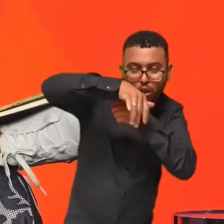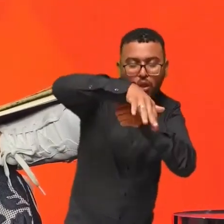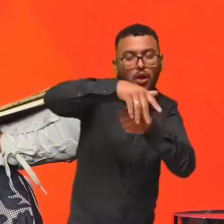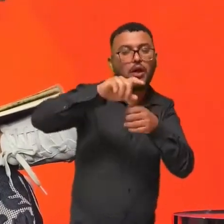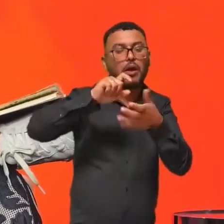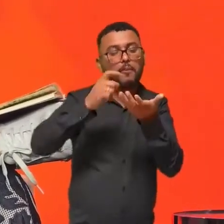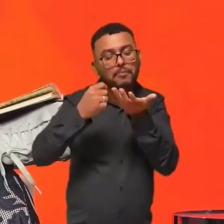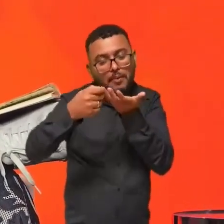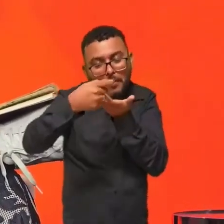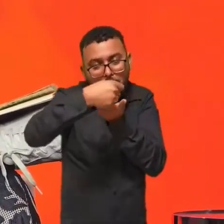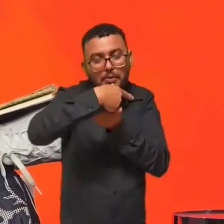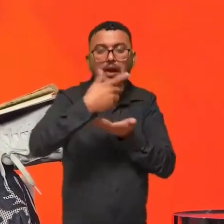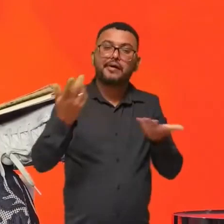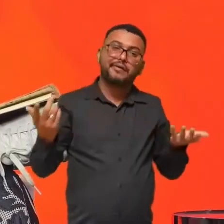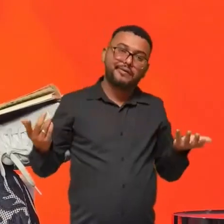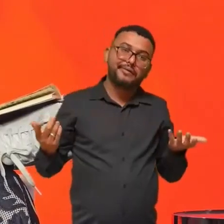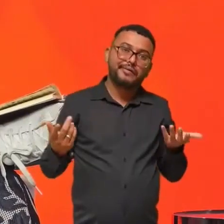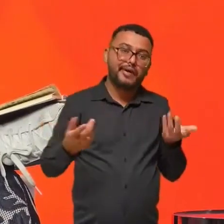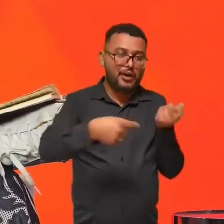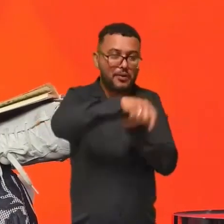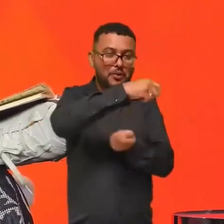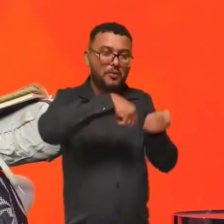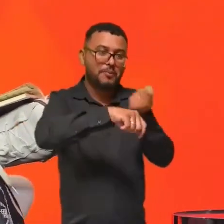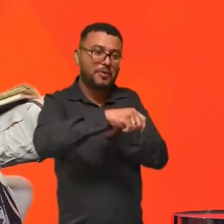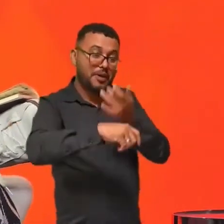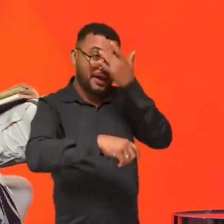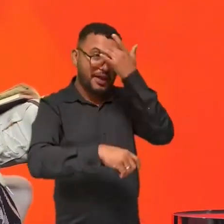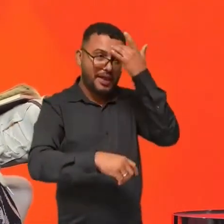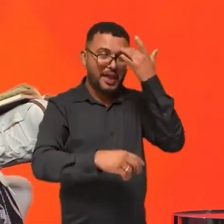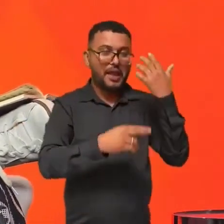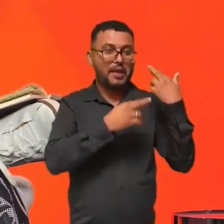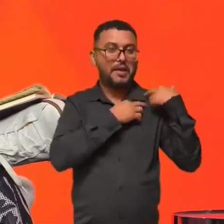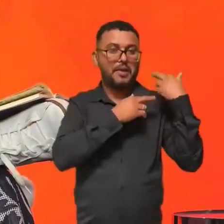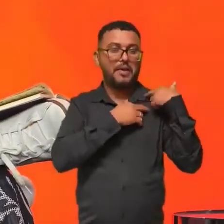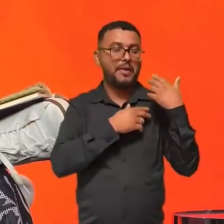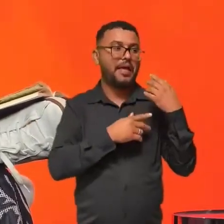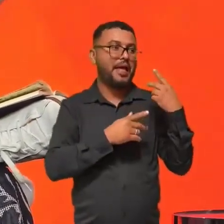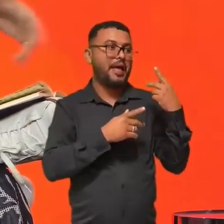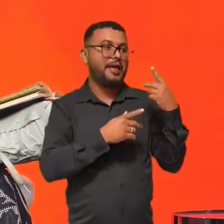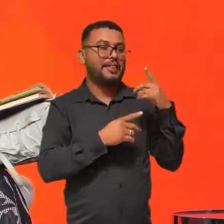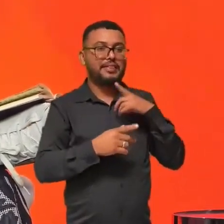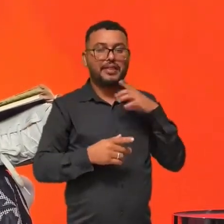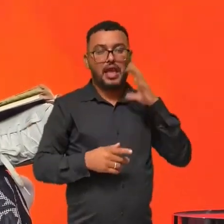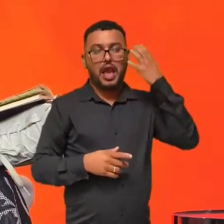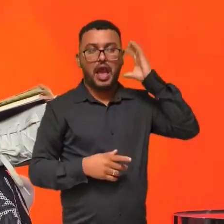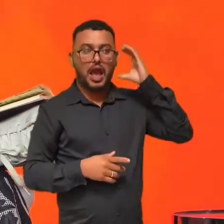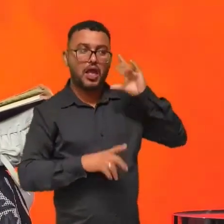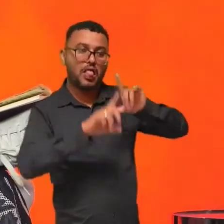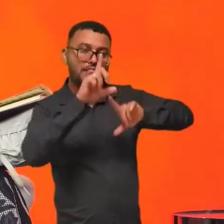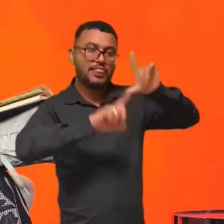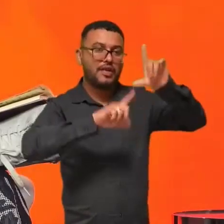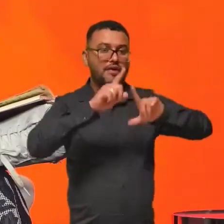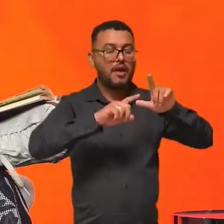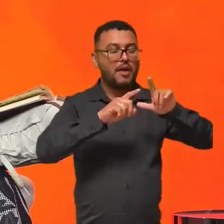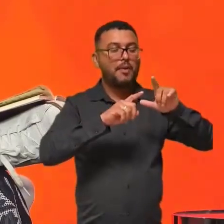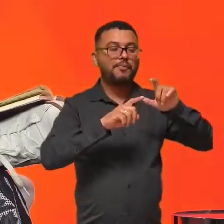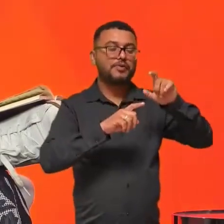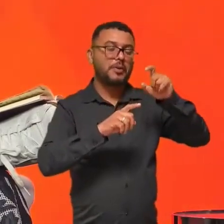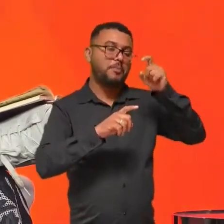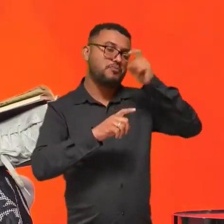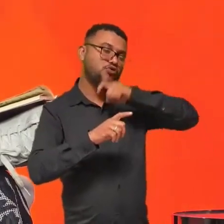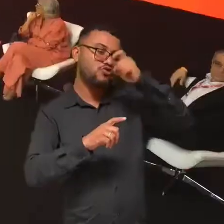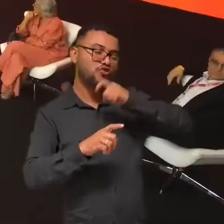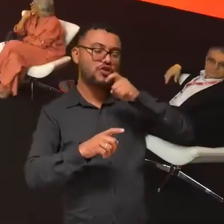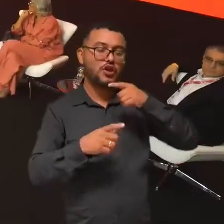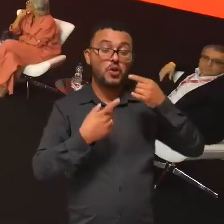do coronelismo eletrônico, né? Utilizar as concessões de rádio e de TV para difamar, para desconstruir reputação, a